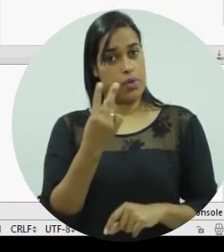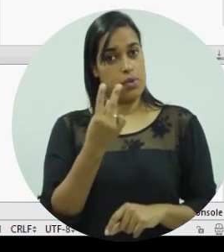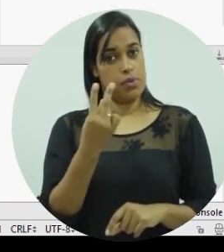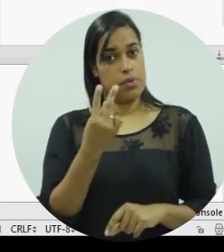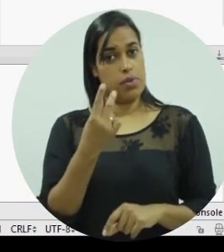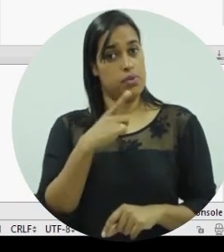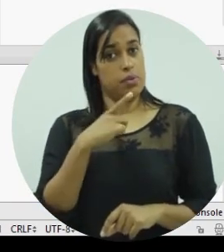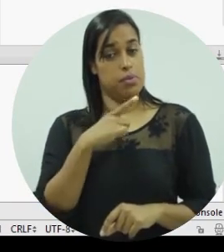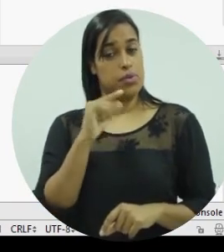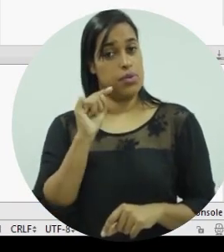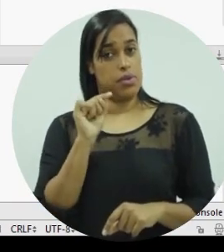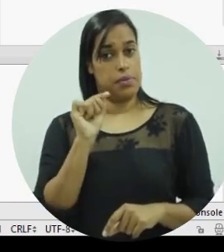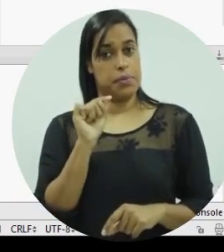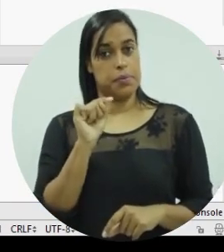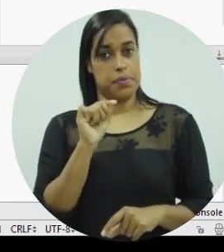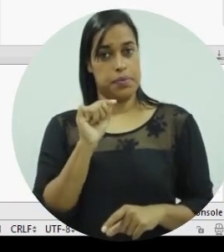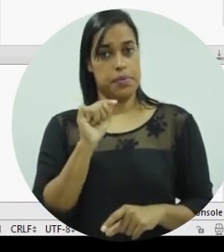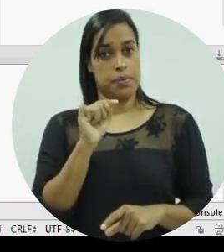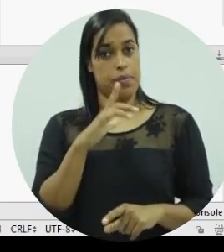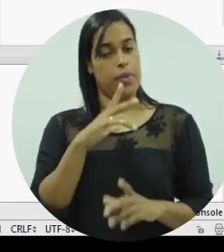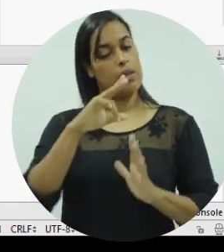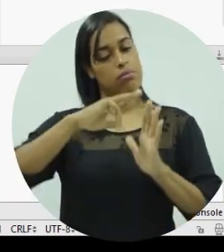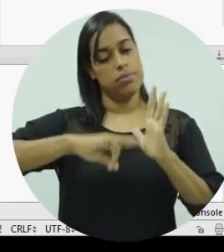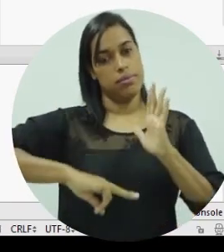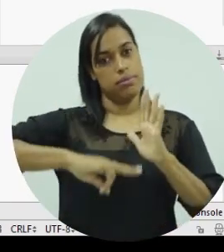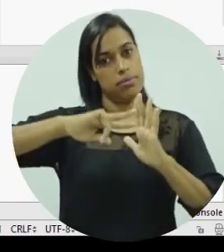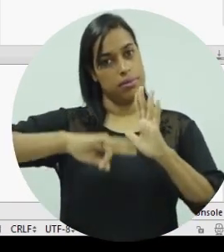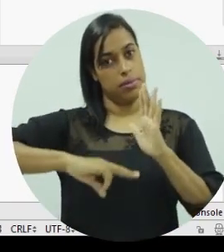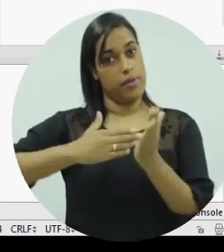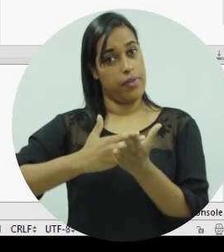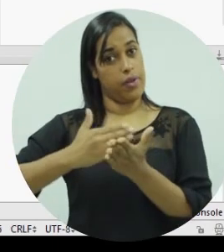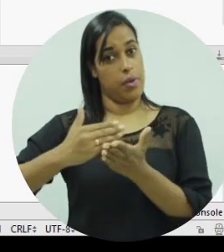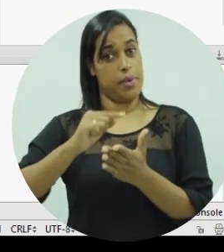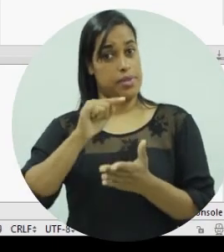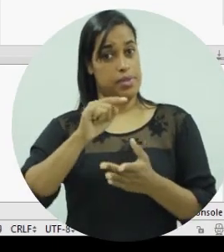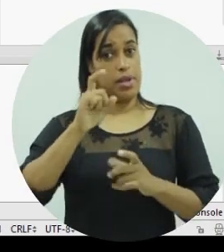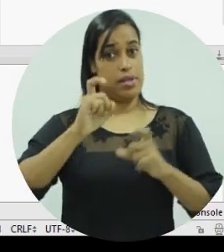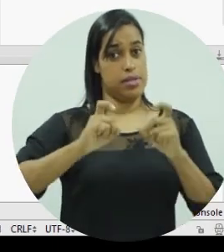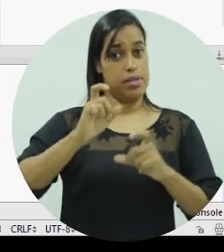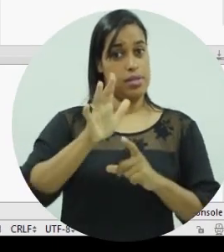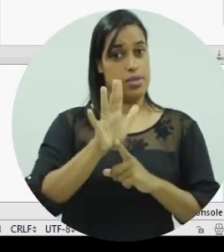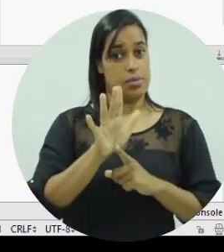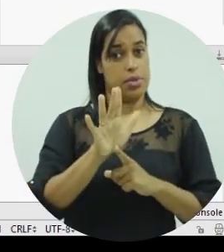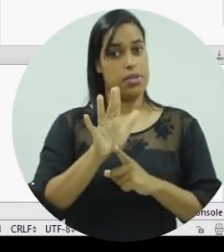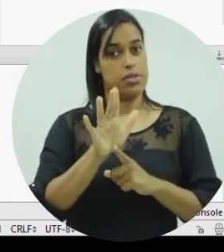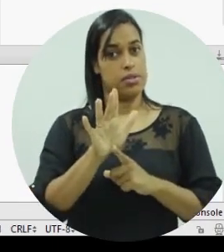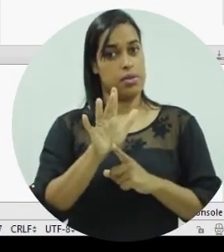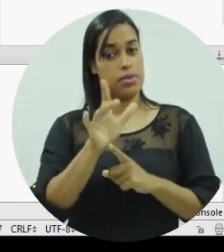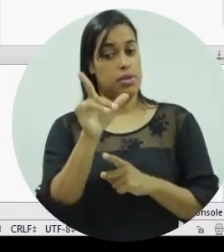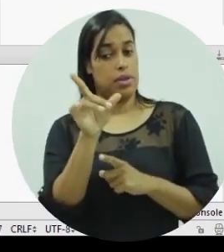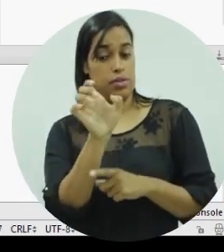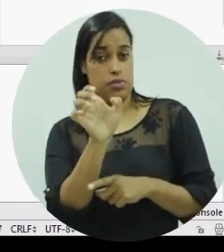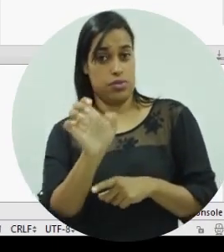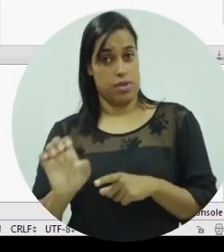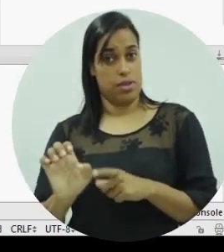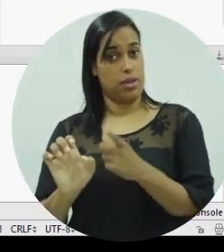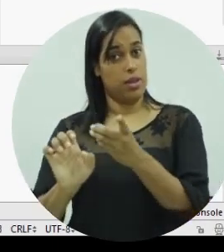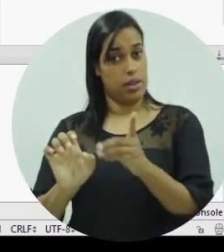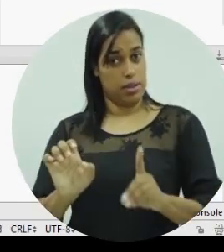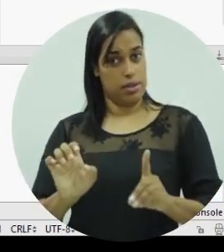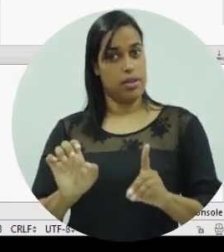por 2, vamos ter, então, ele vai começar a ler essa expressão da esquerda para a